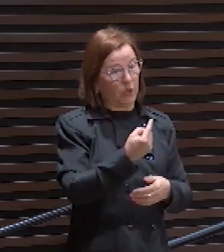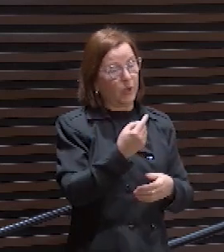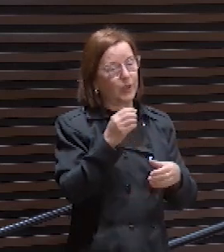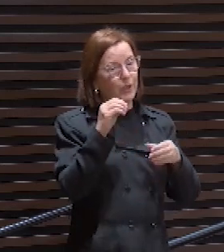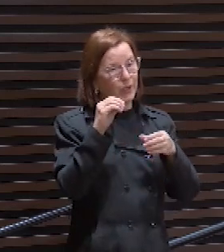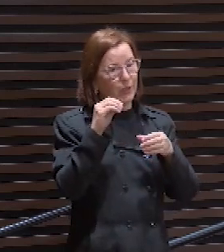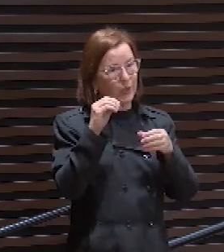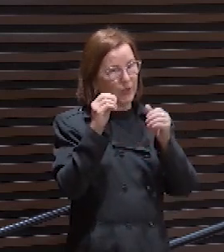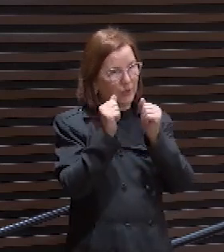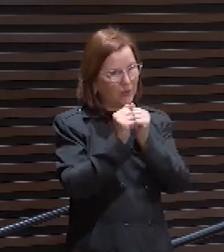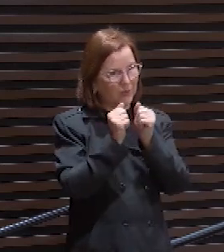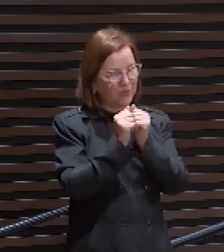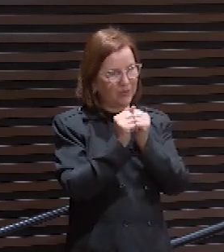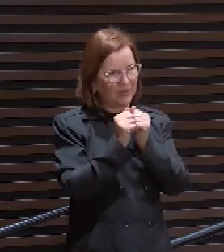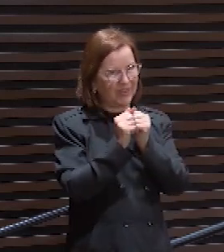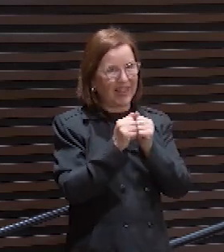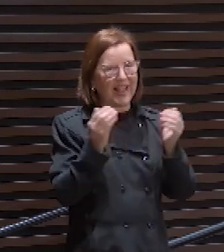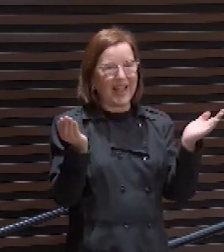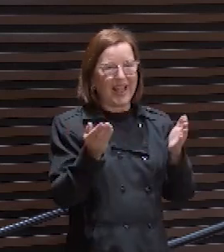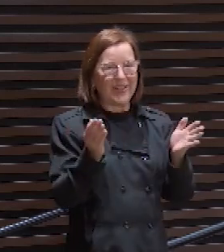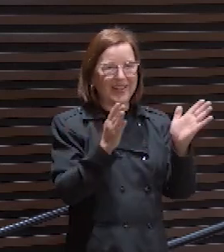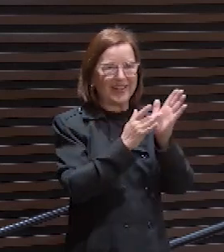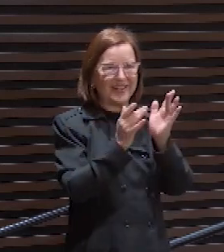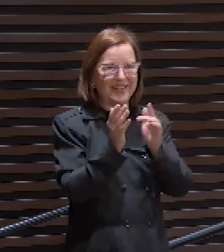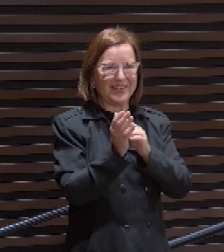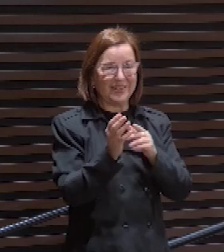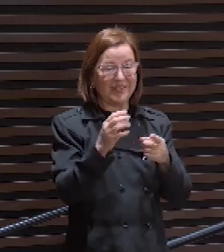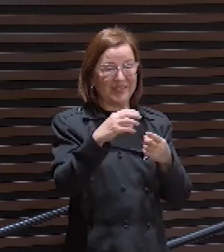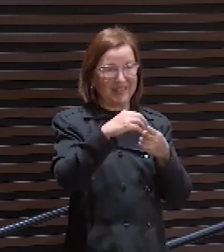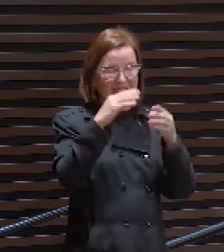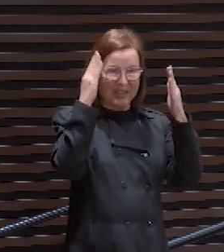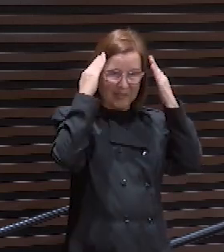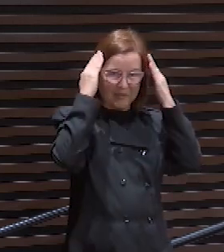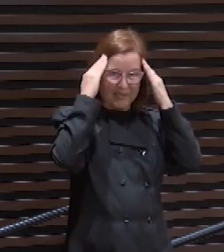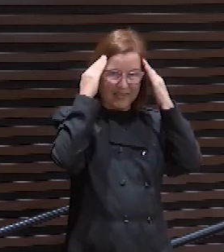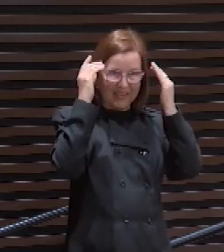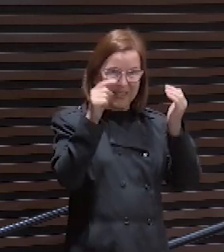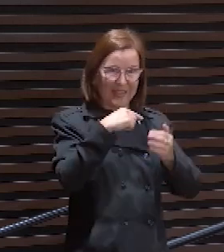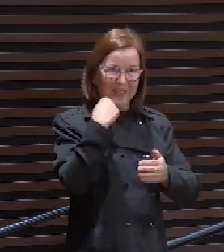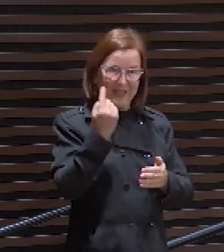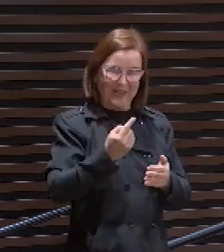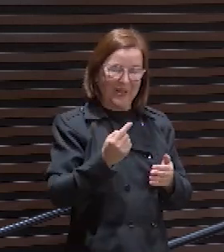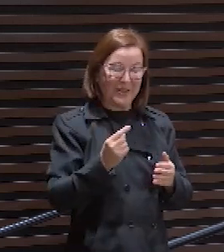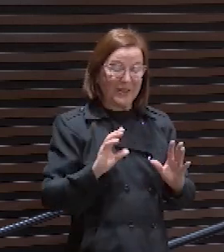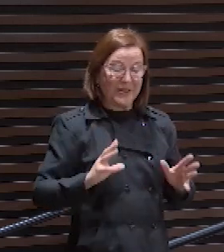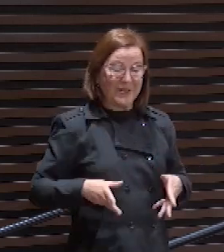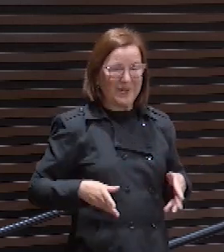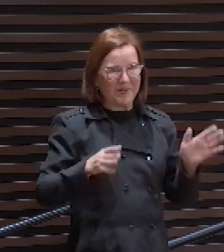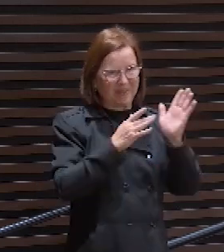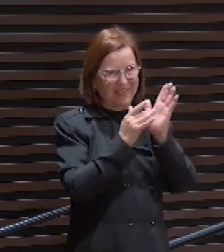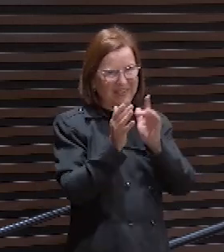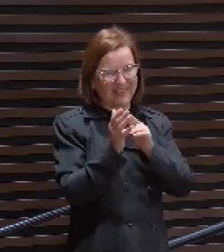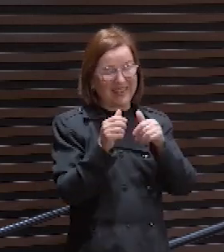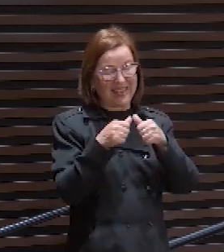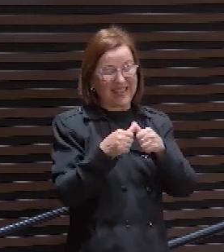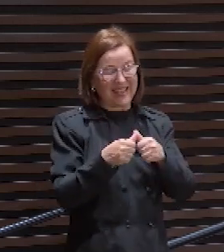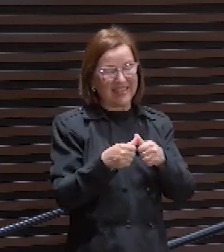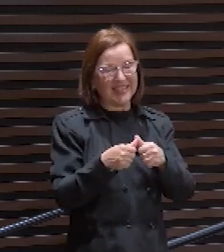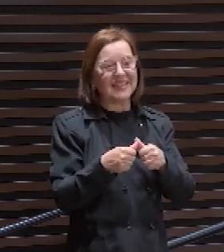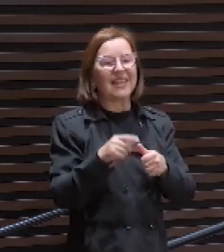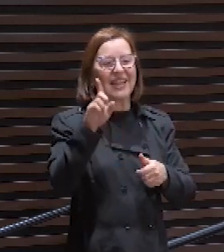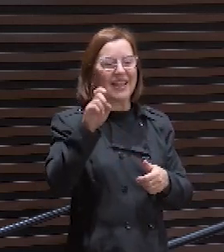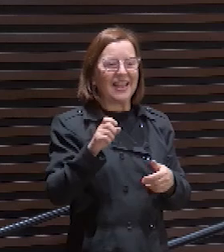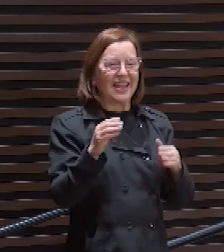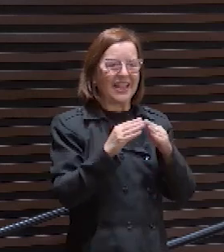ele agora passa a ser o cabeça. E nós passamos agora a ser o corpo dele. Essa é a igreja. Ou seja,